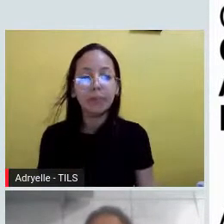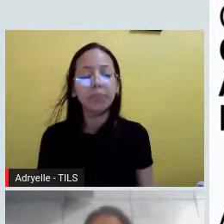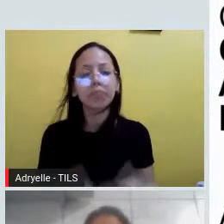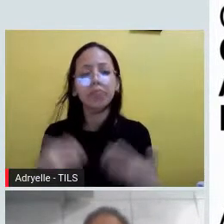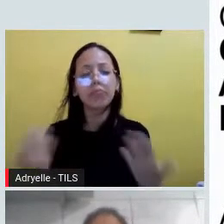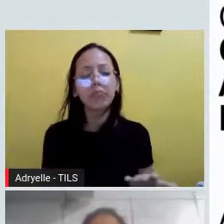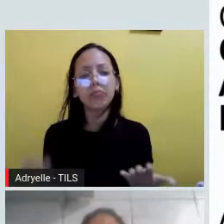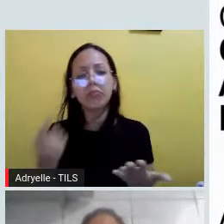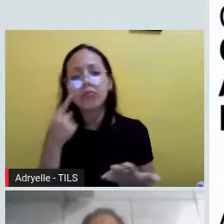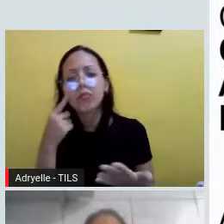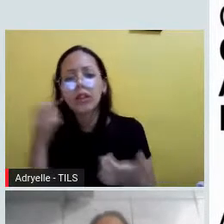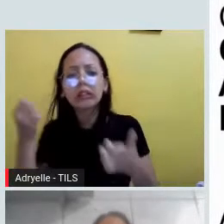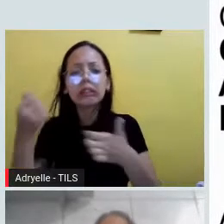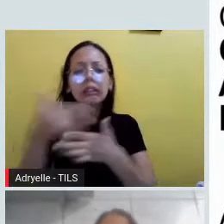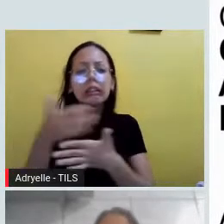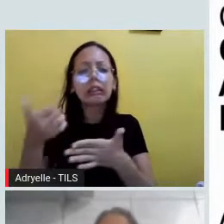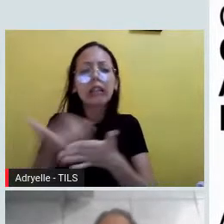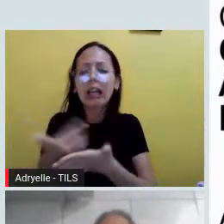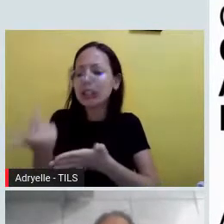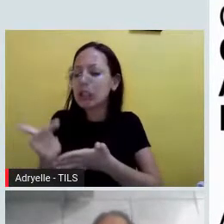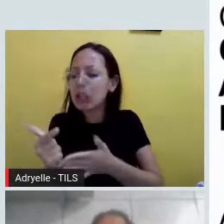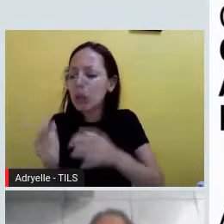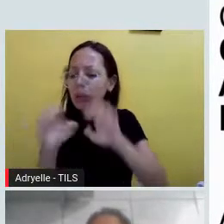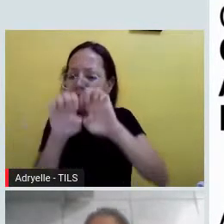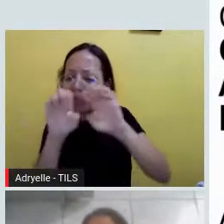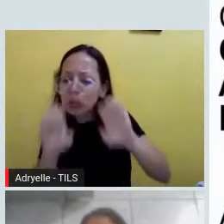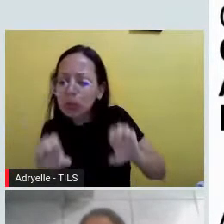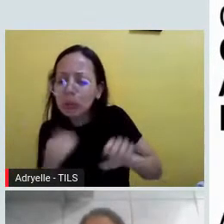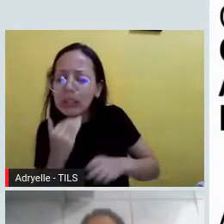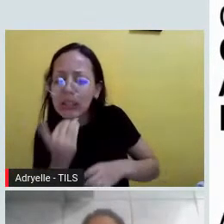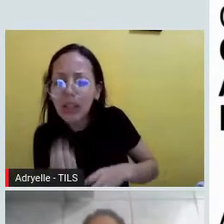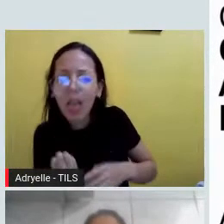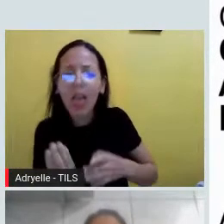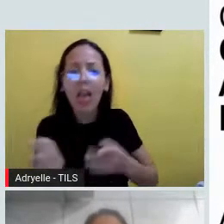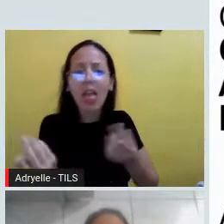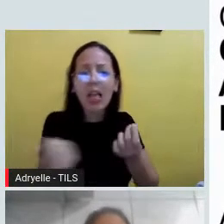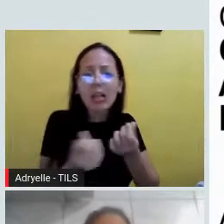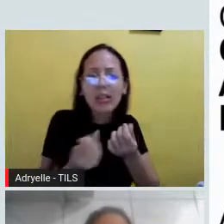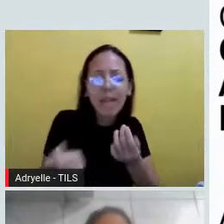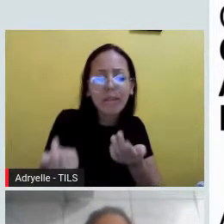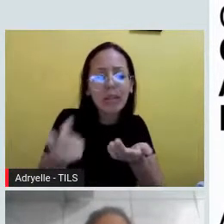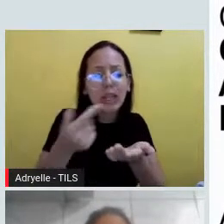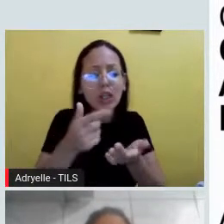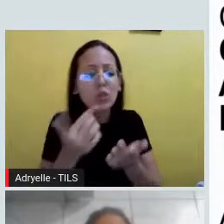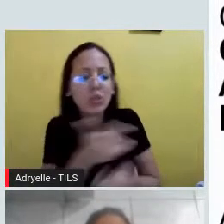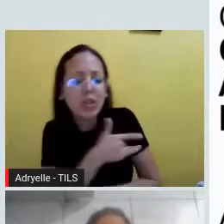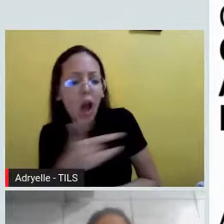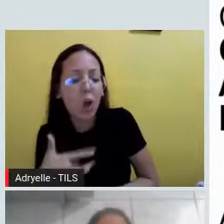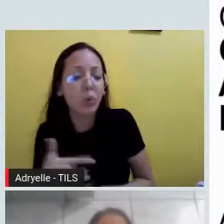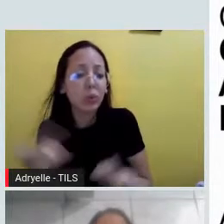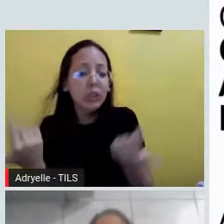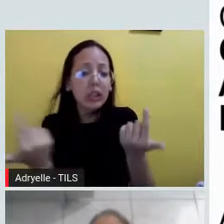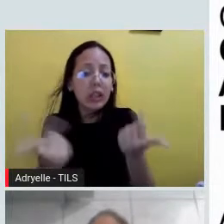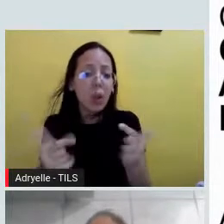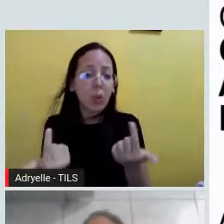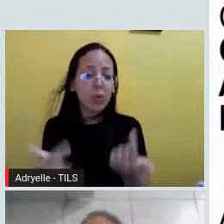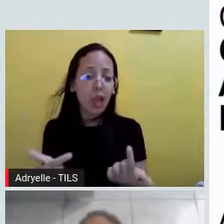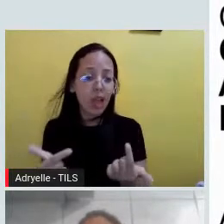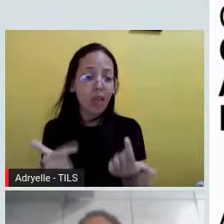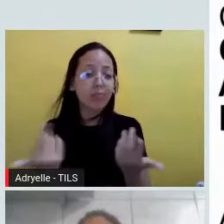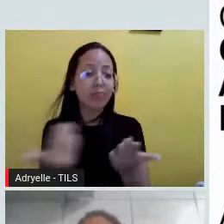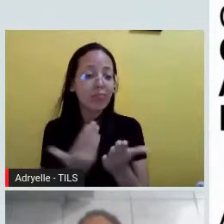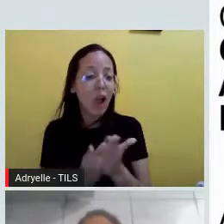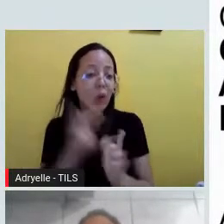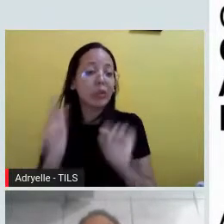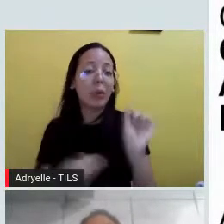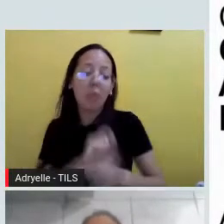Essas cidades sem estrutura de moradia, serviços sanitários, saúde, então houveram